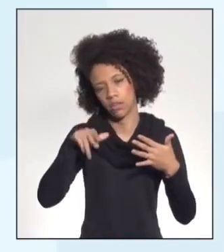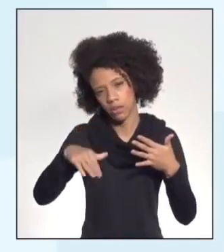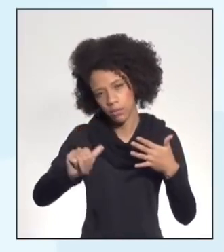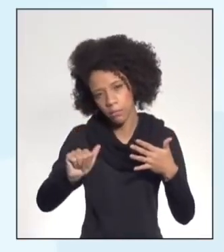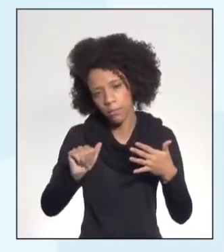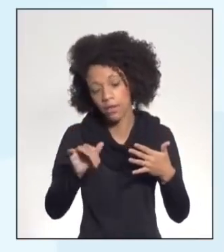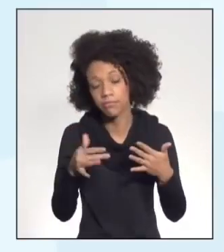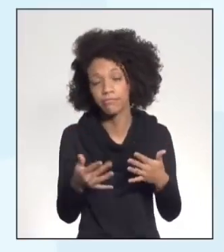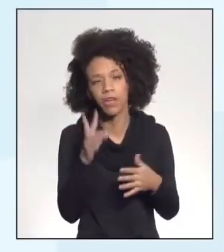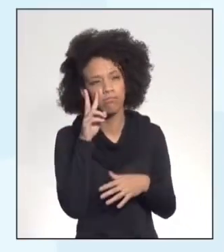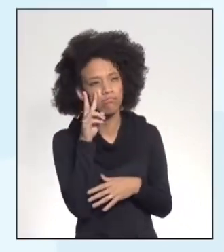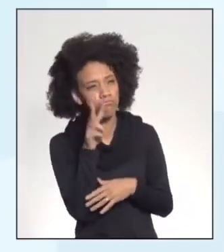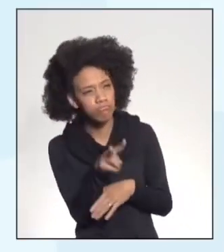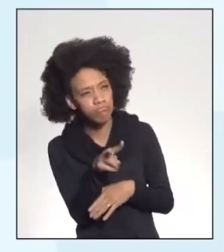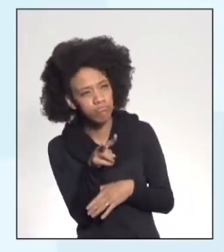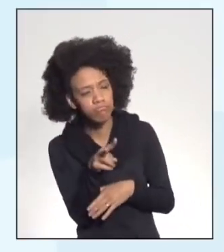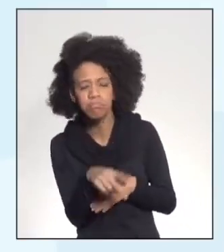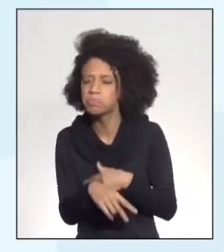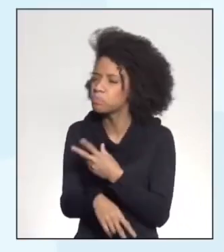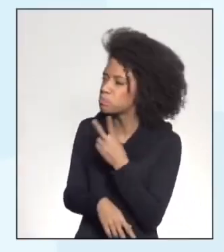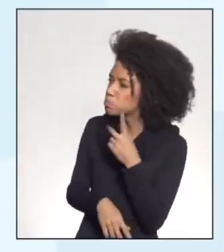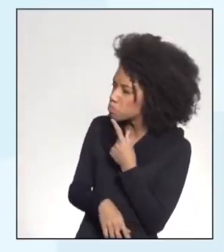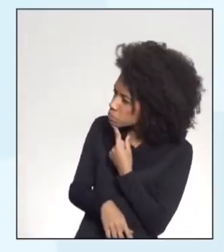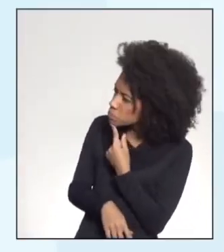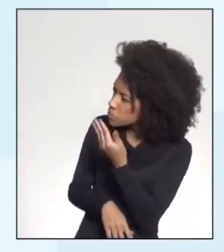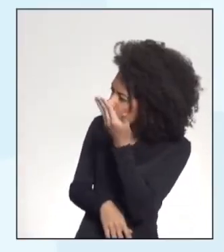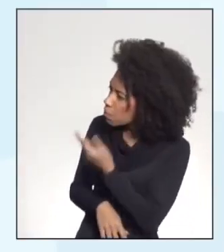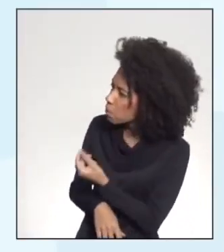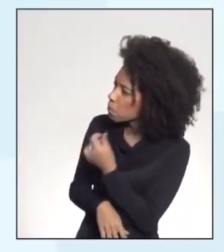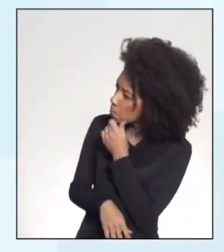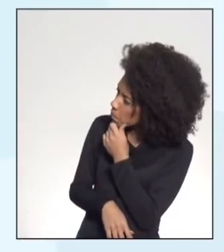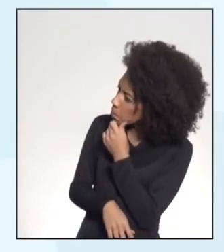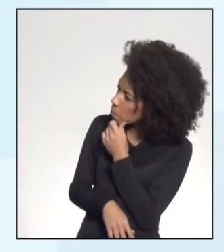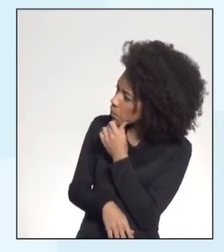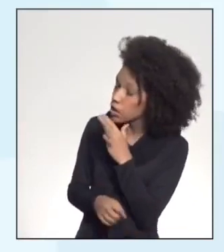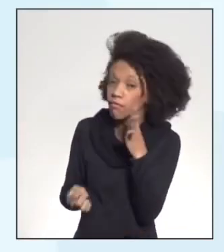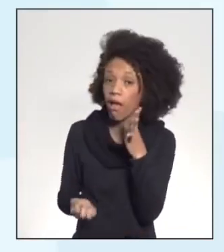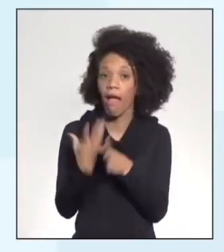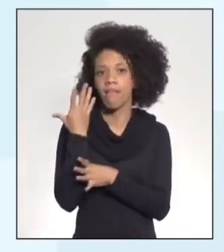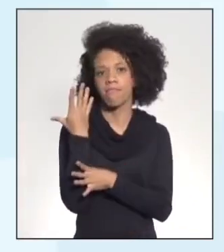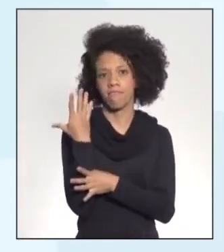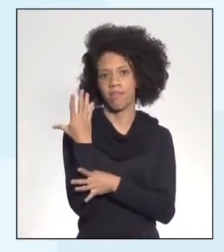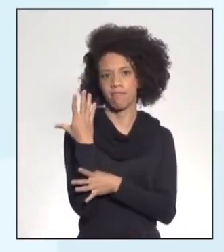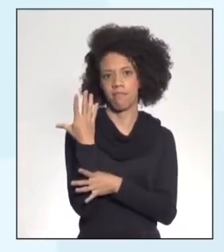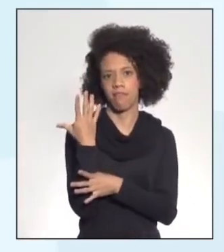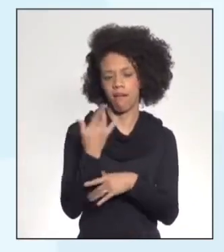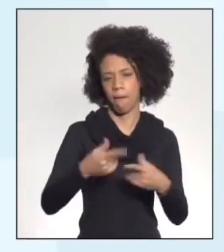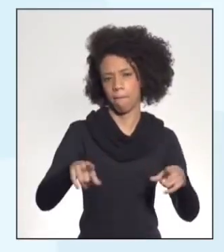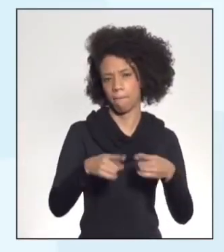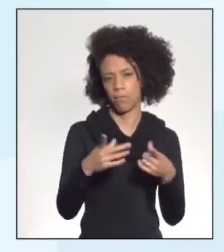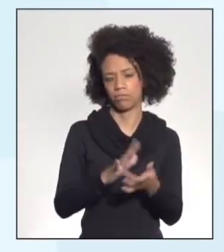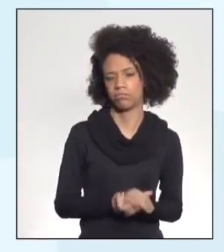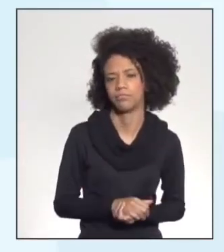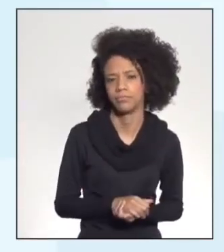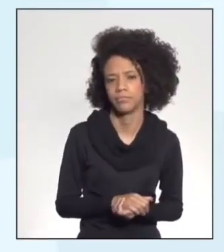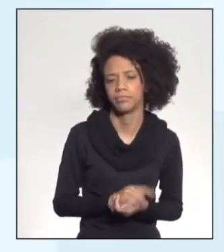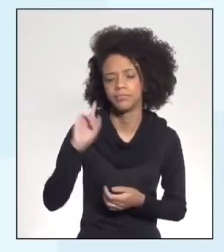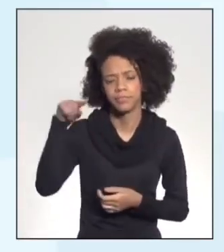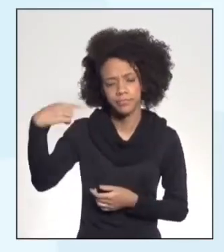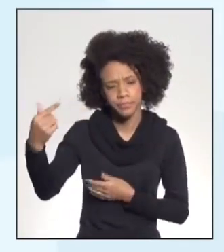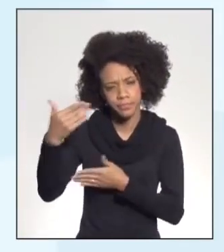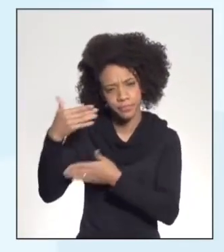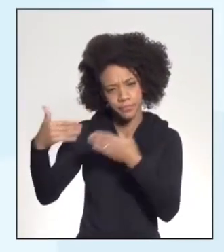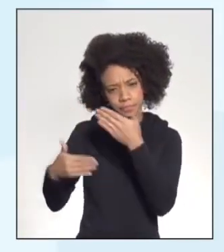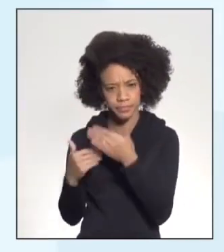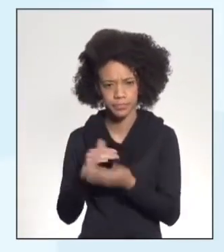dessa e cria uma canção, tá bom? É uma forma, pessoal, de notação criativa. Vamos lá, próxima imagem,